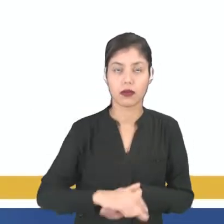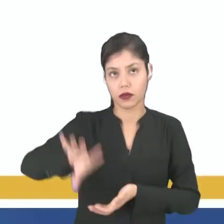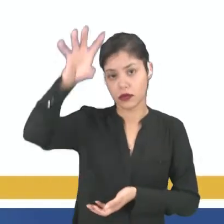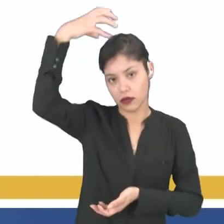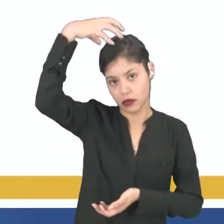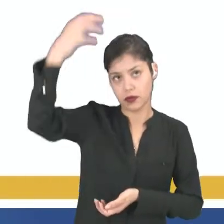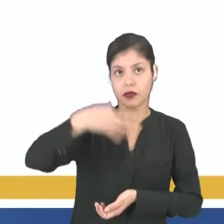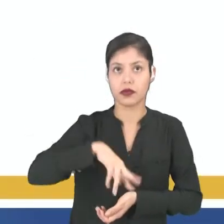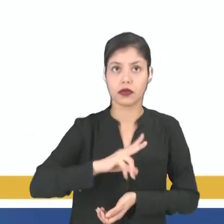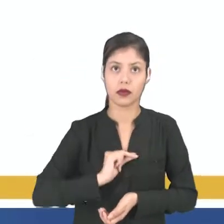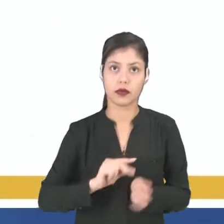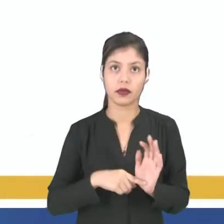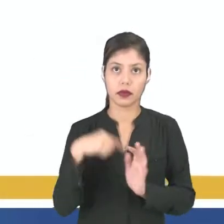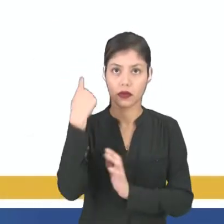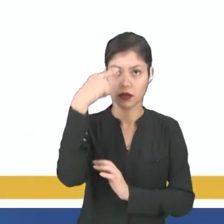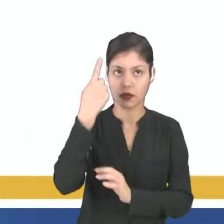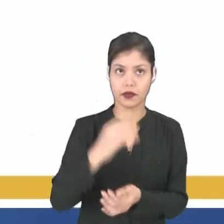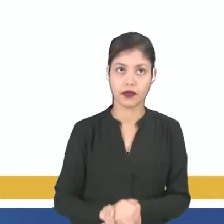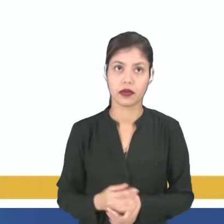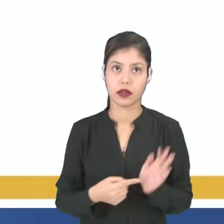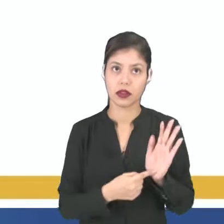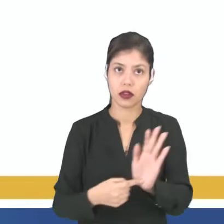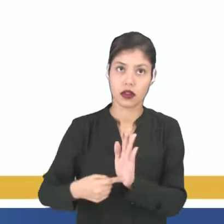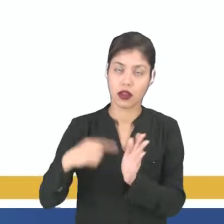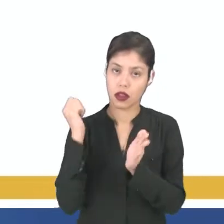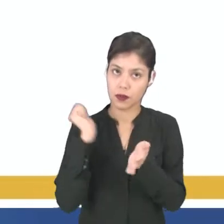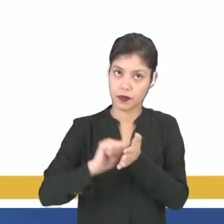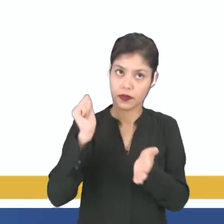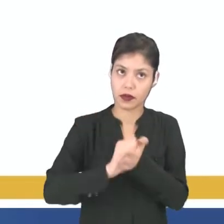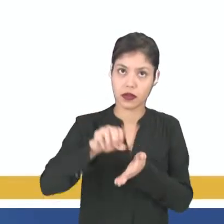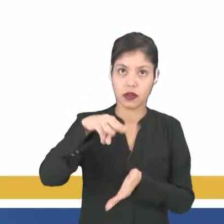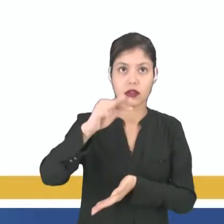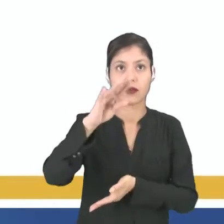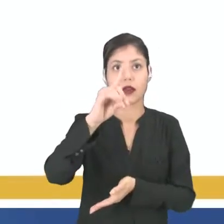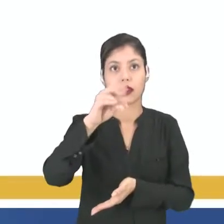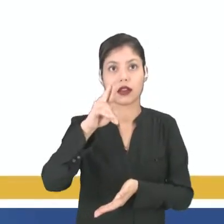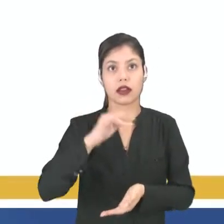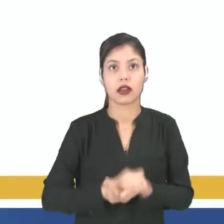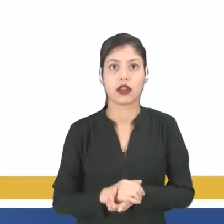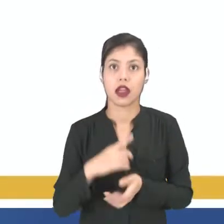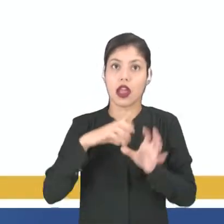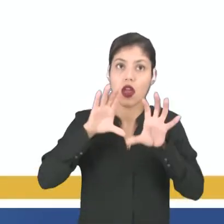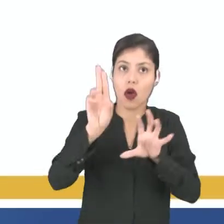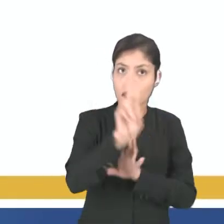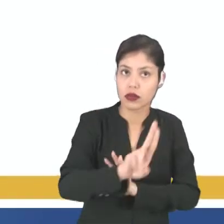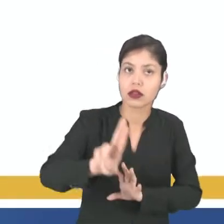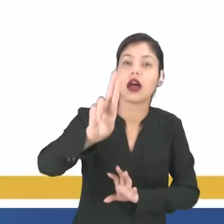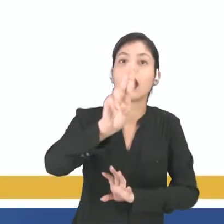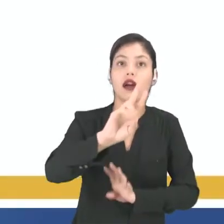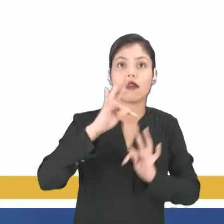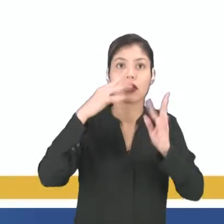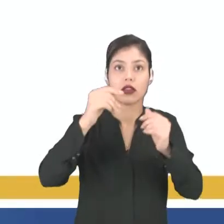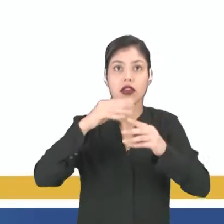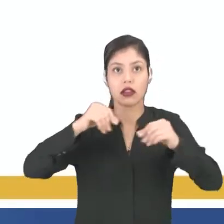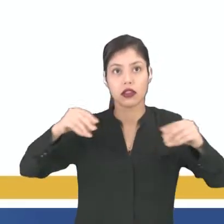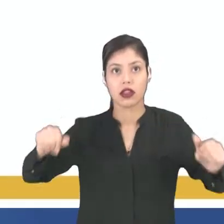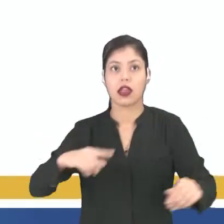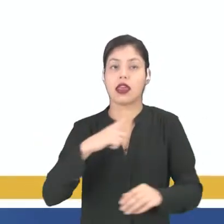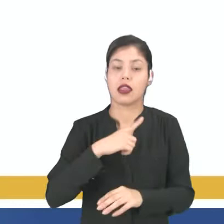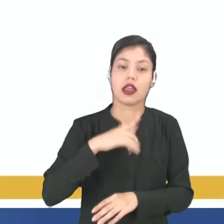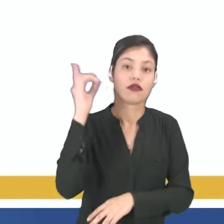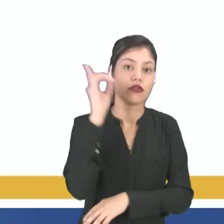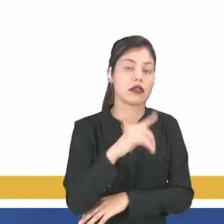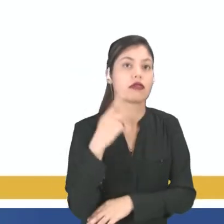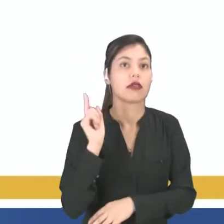de Portugal e Espanha assinam o Tratado de Madrid. Por meio deste, quem usava e ocupava a terra teria direito a